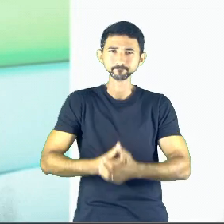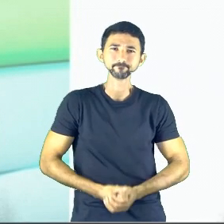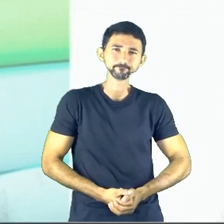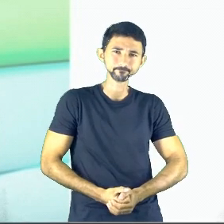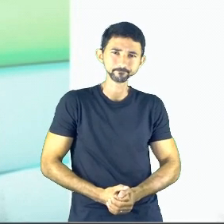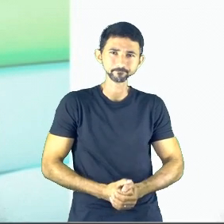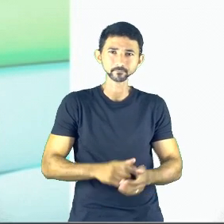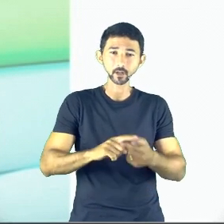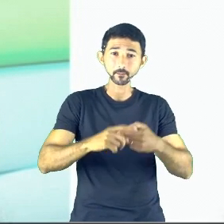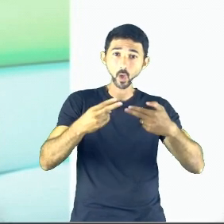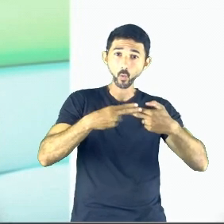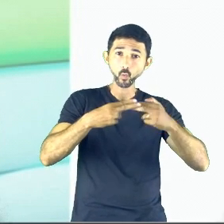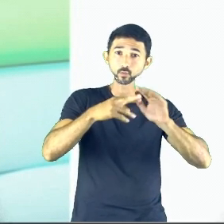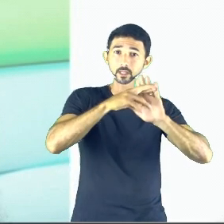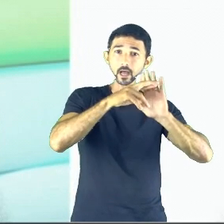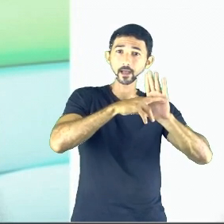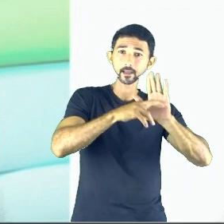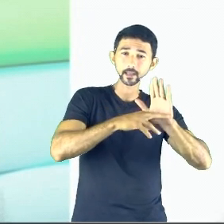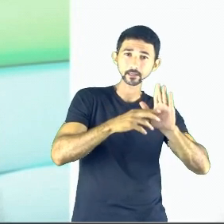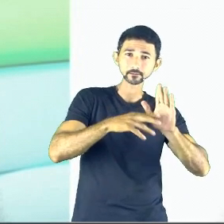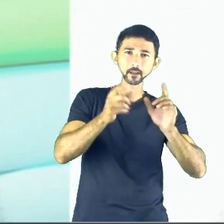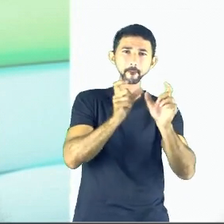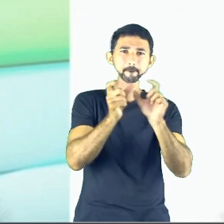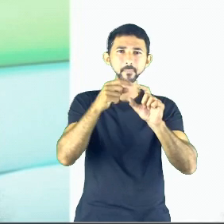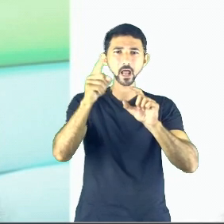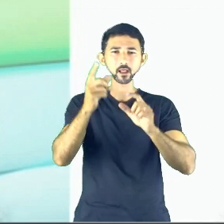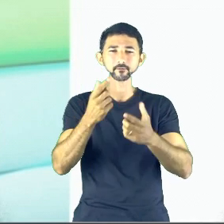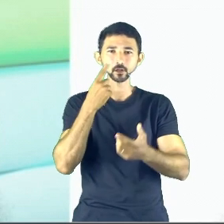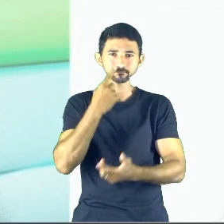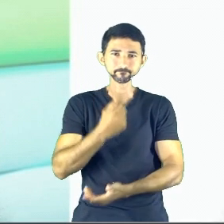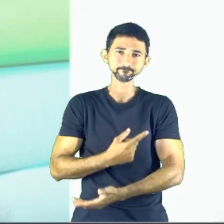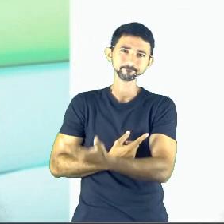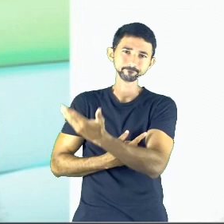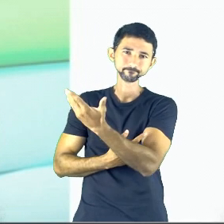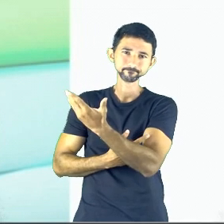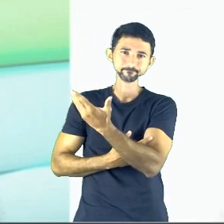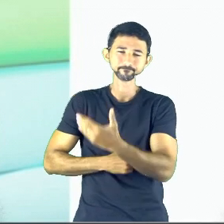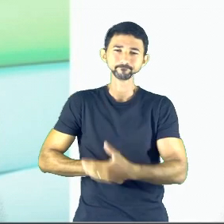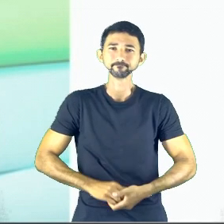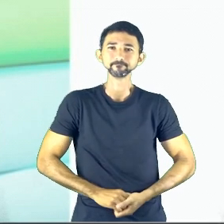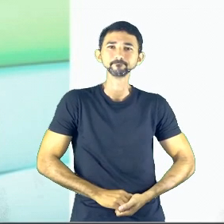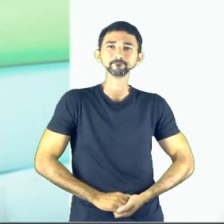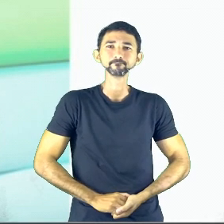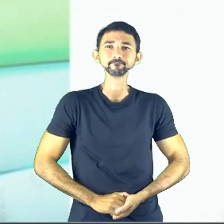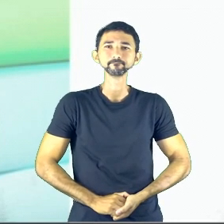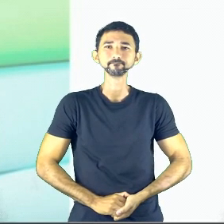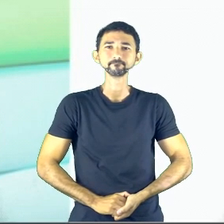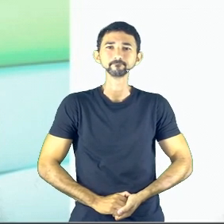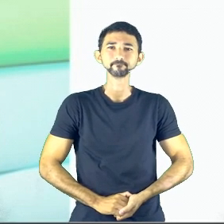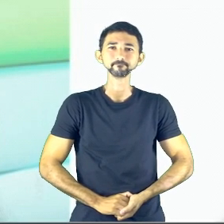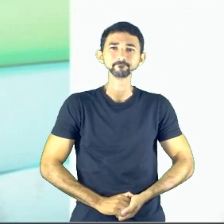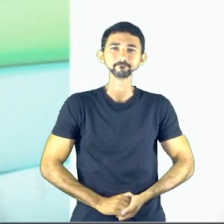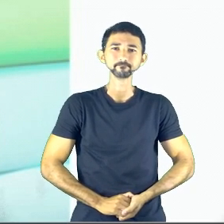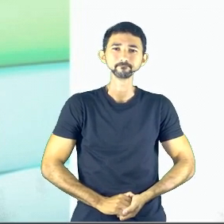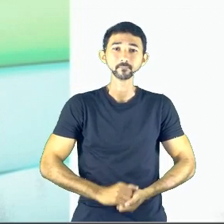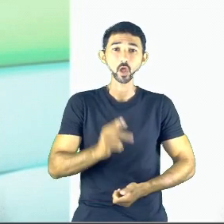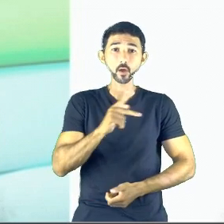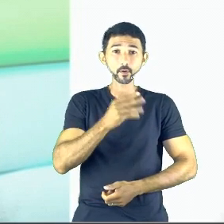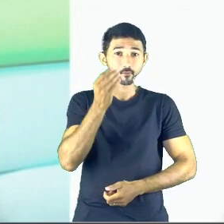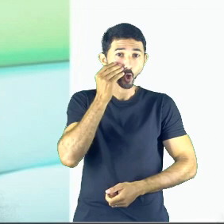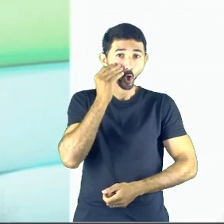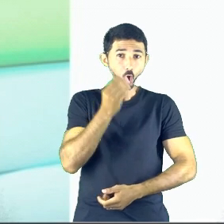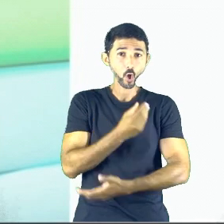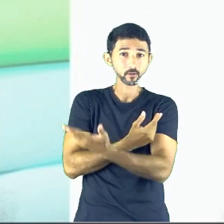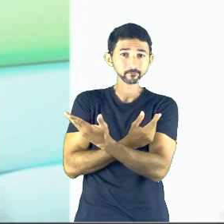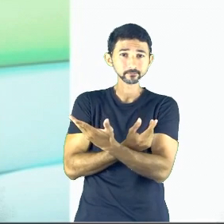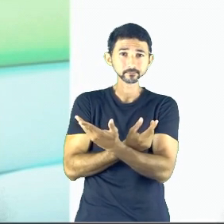em que foi narrada, e fazer o uso das regras de acentuação das palavras oxítonas, paroxítonas e proparoxítonas.